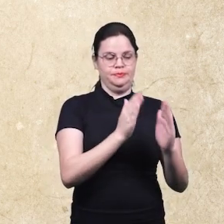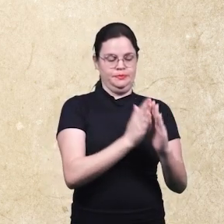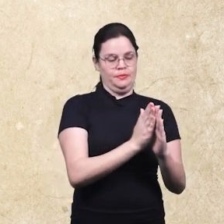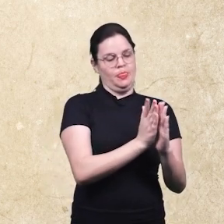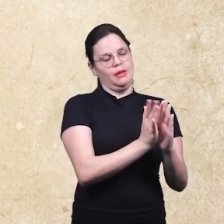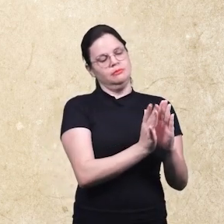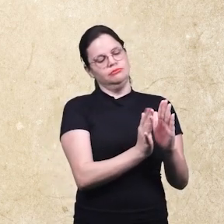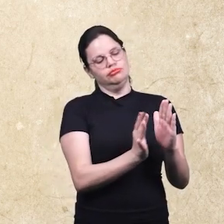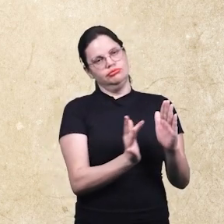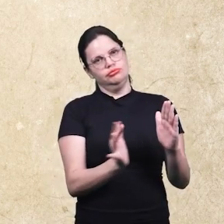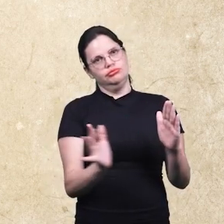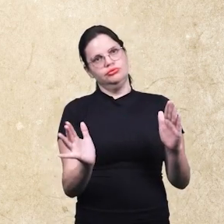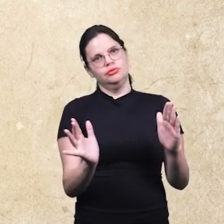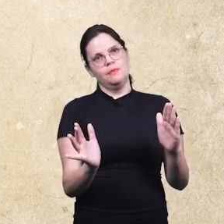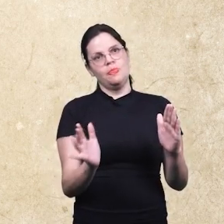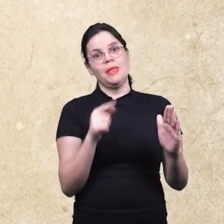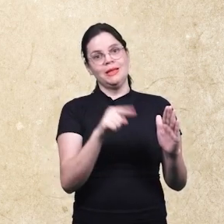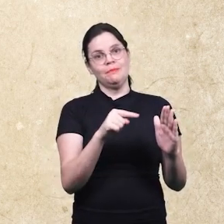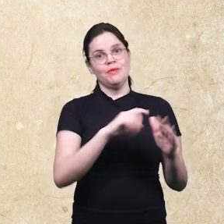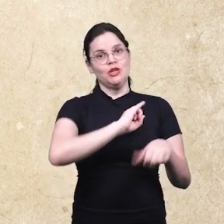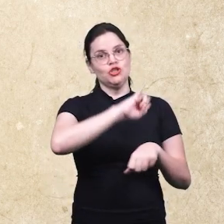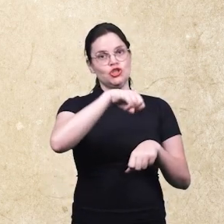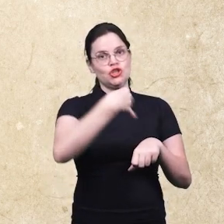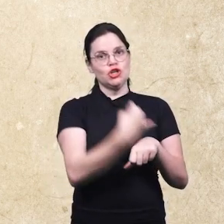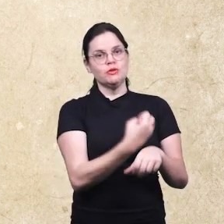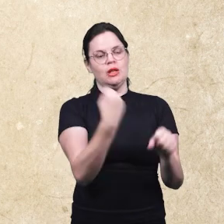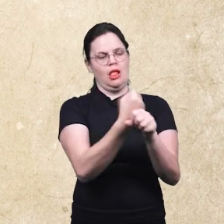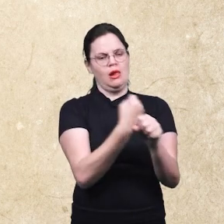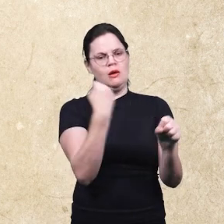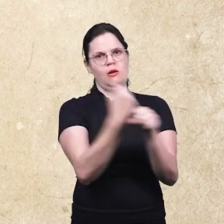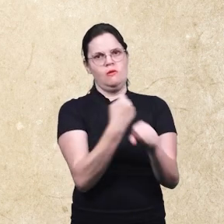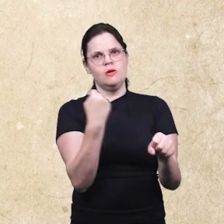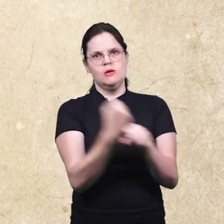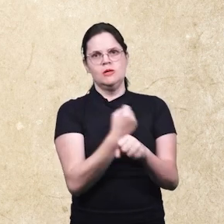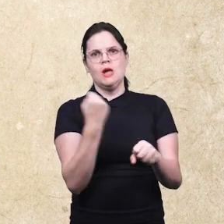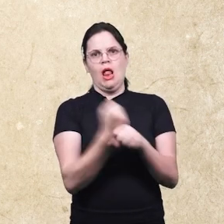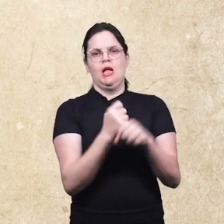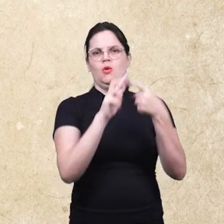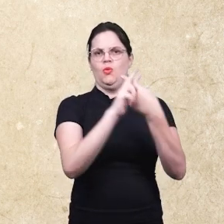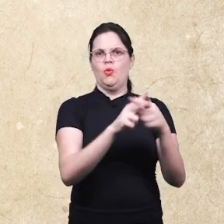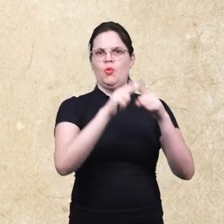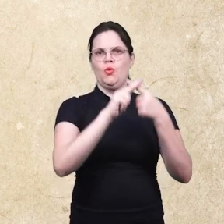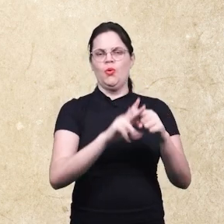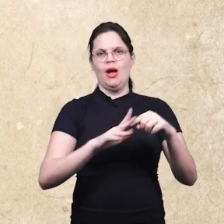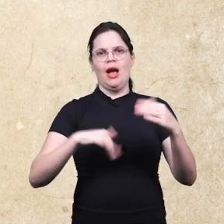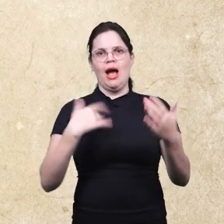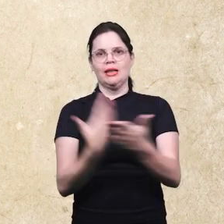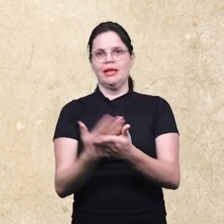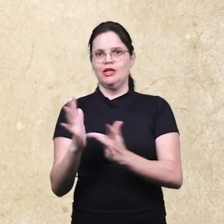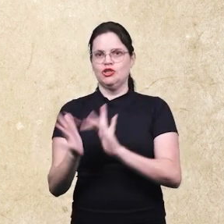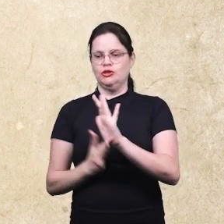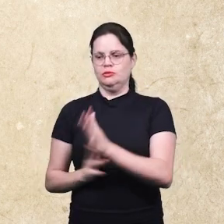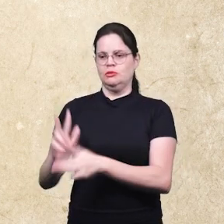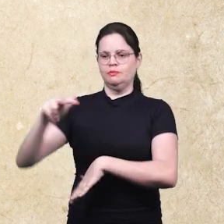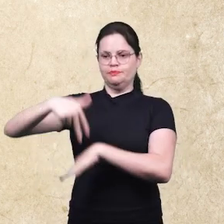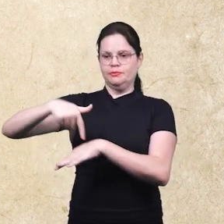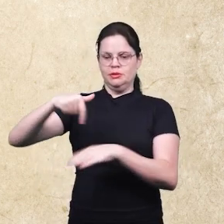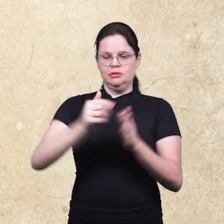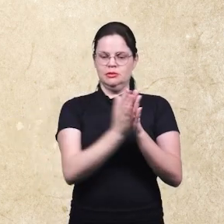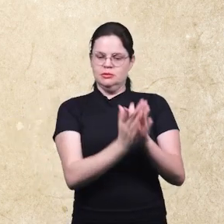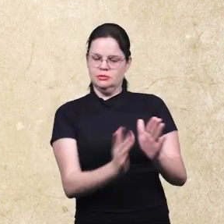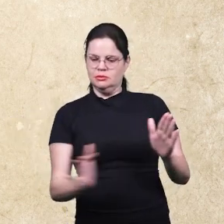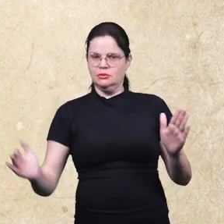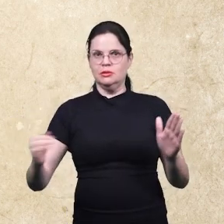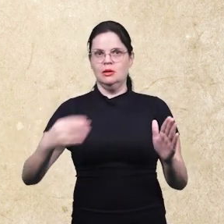do Messias, foi Jesus homem que veio ali, 434 anos. Então observe que desde a saída do